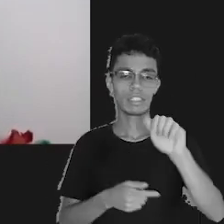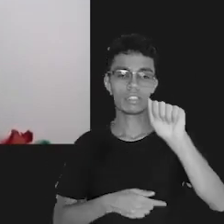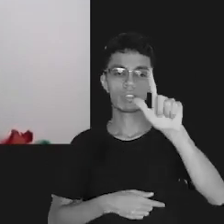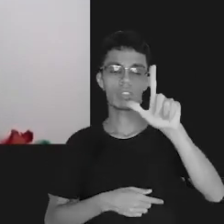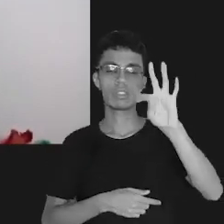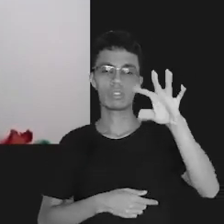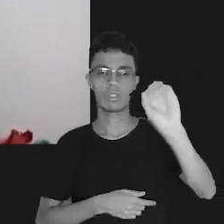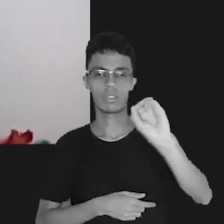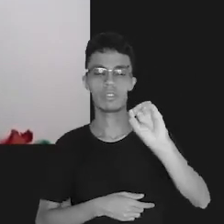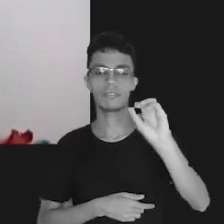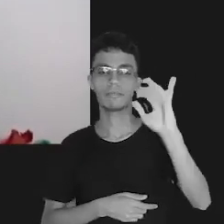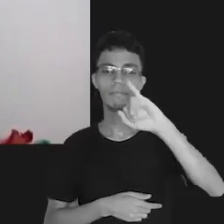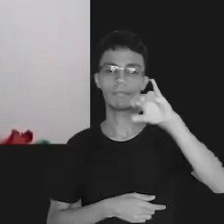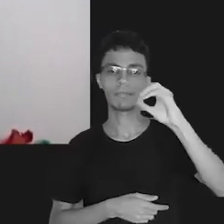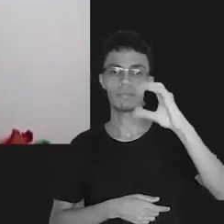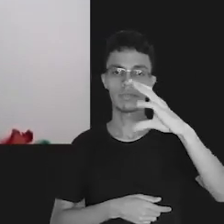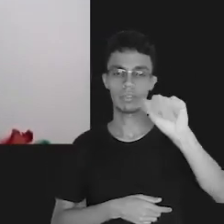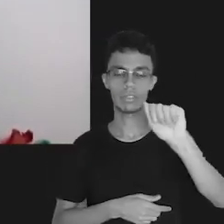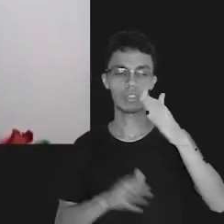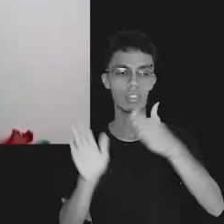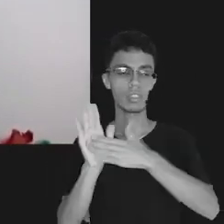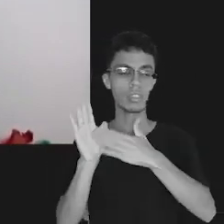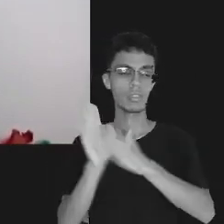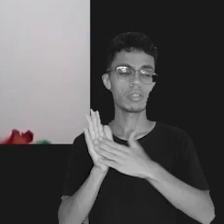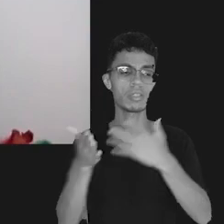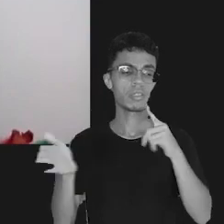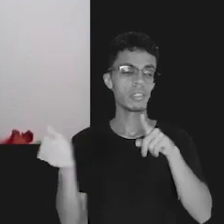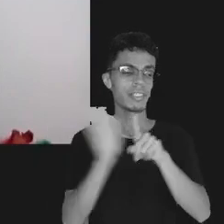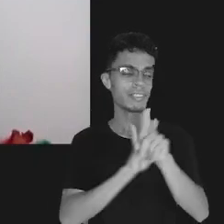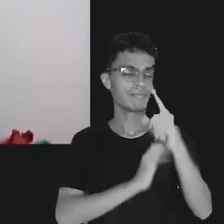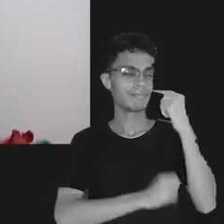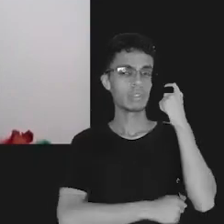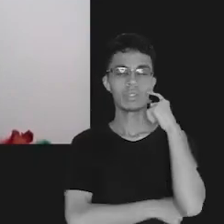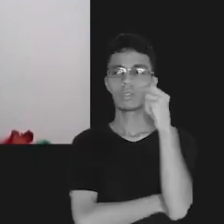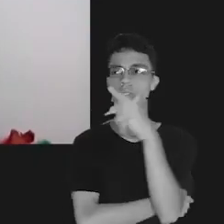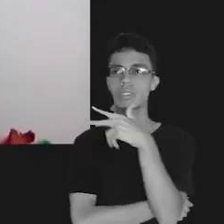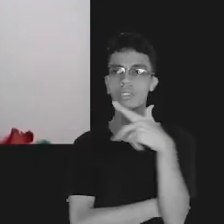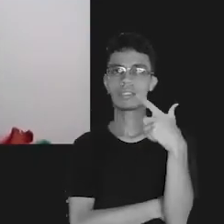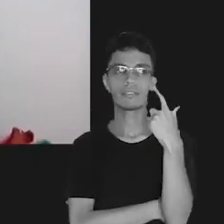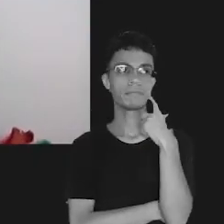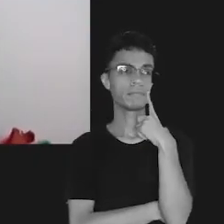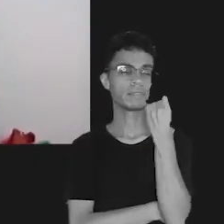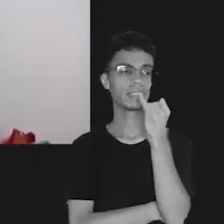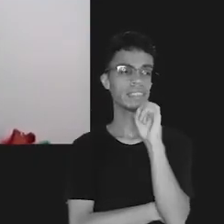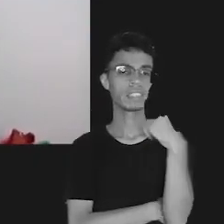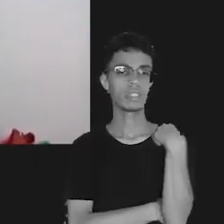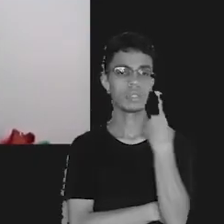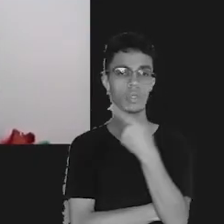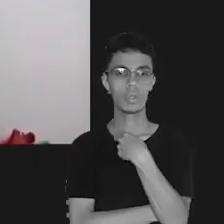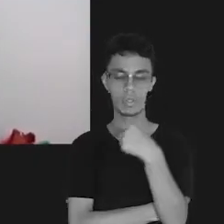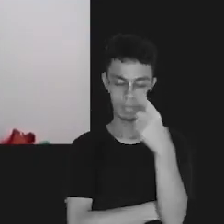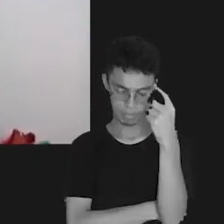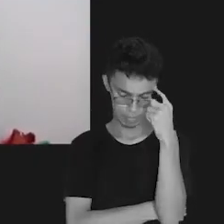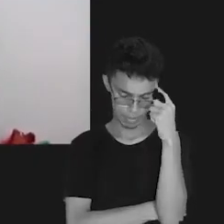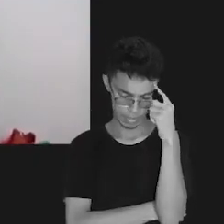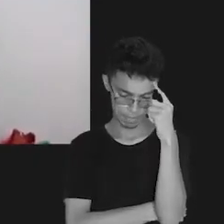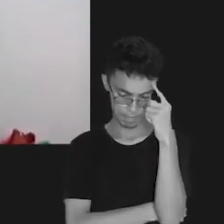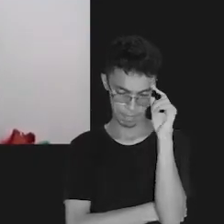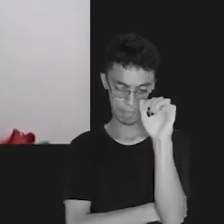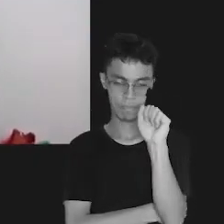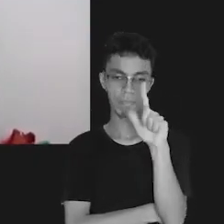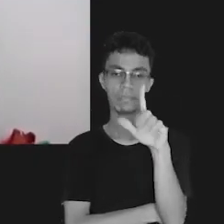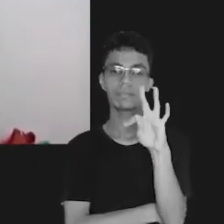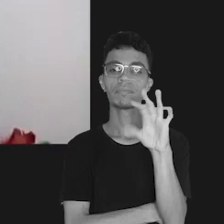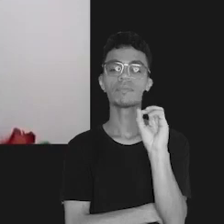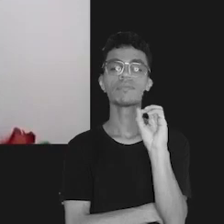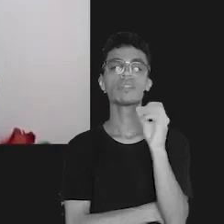Alto, o Joca propôs umas questões bem interessantes. Se a gente pensar que o Alto